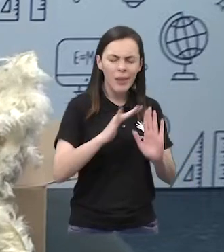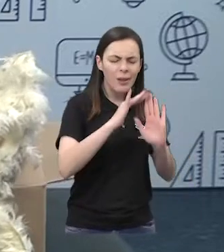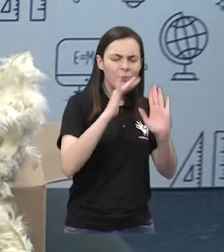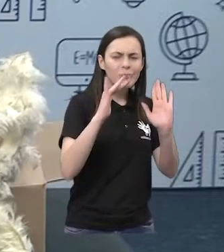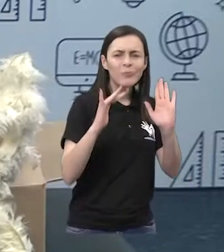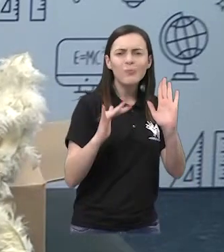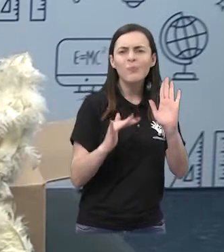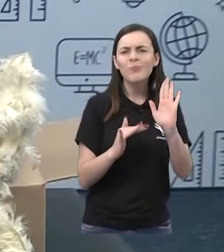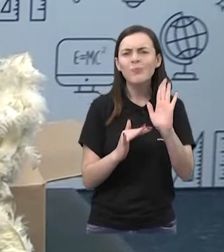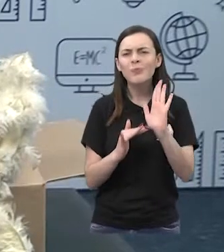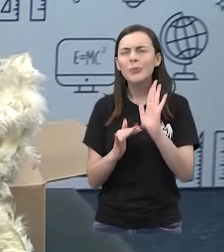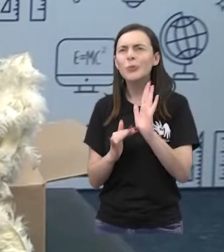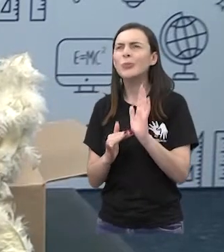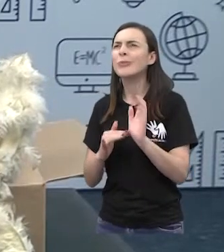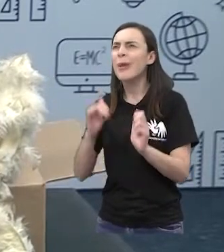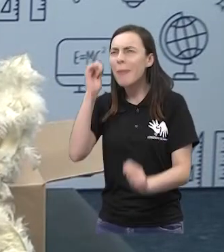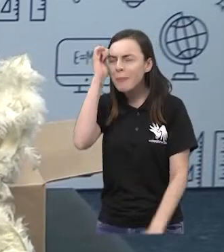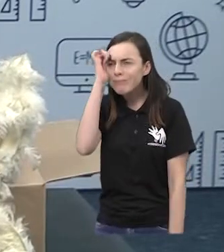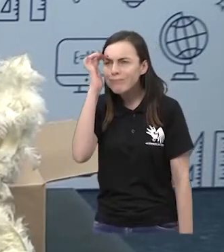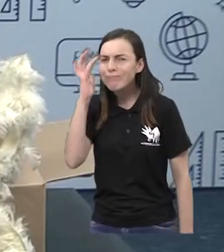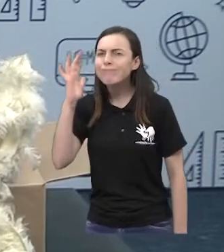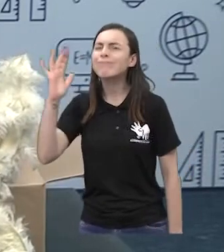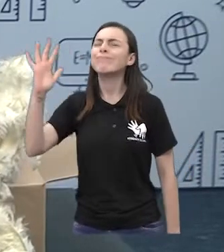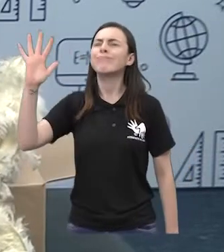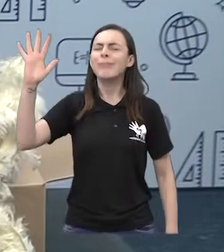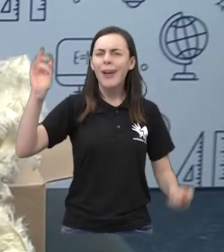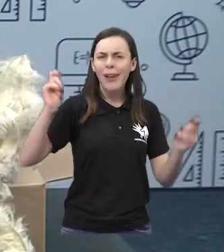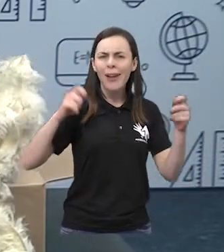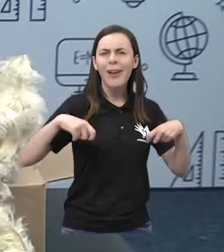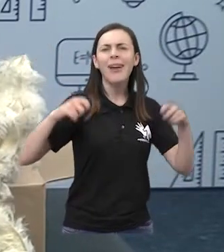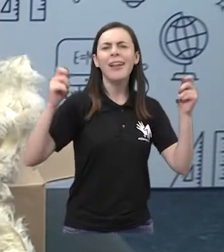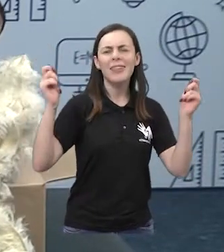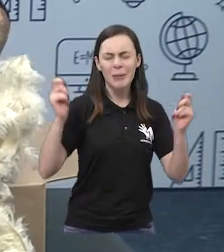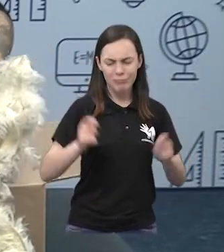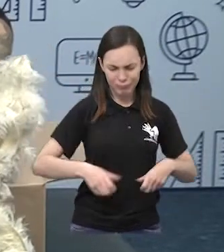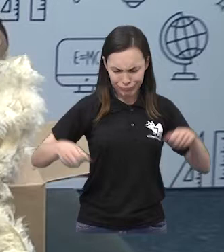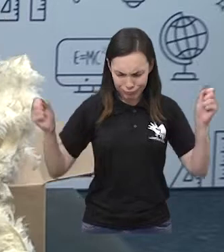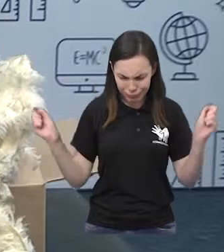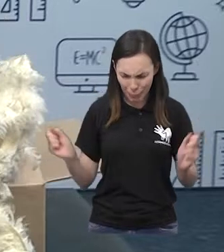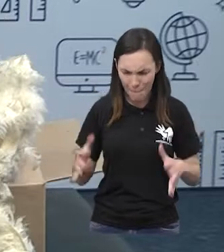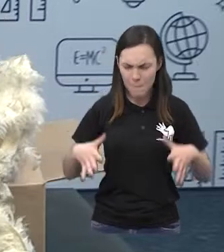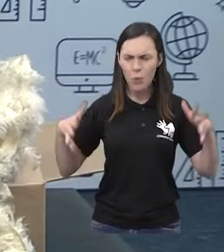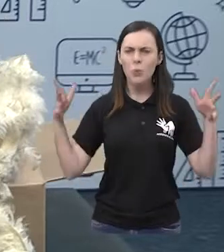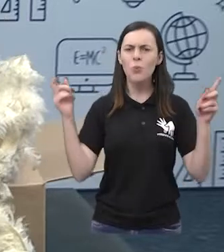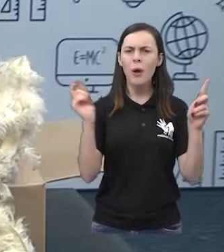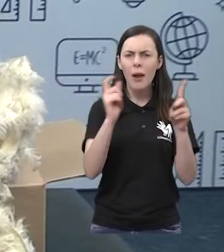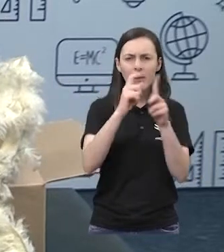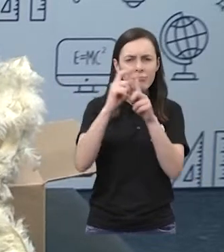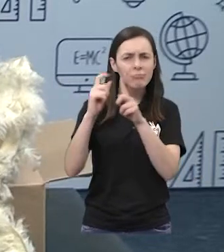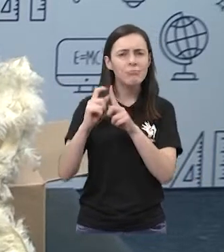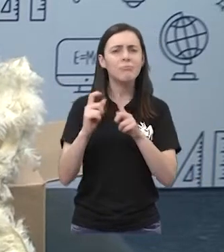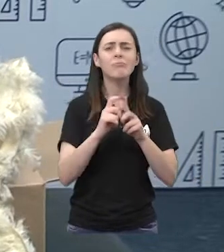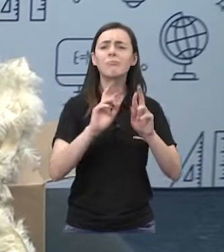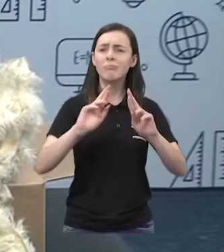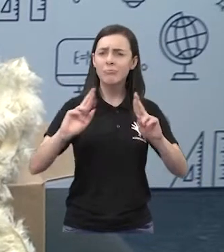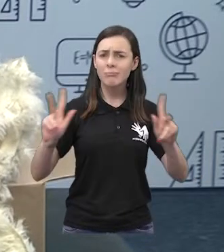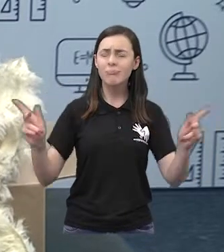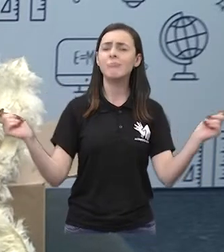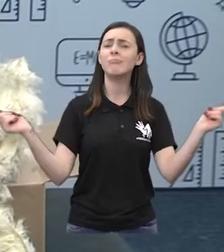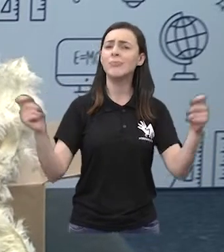tudo tudo tudo pode no meu pensamento mágicas palavras digo